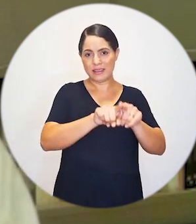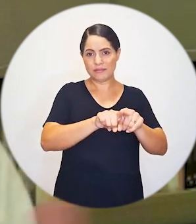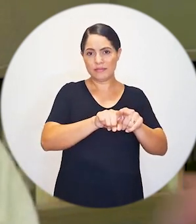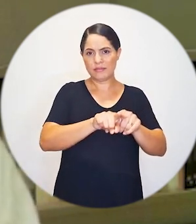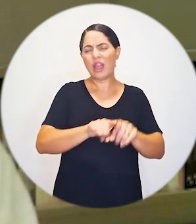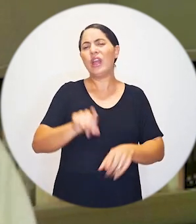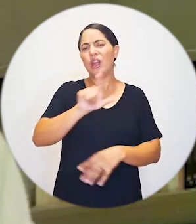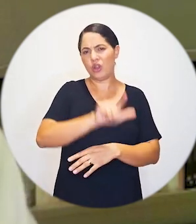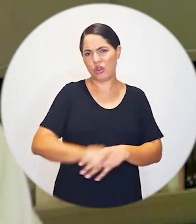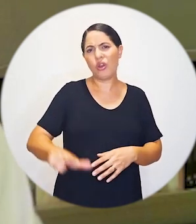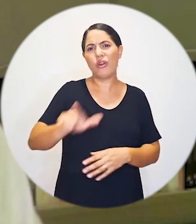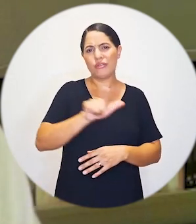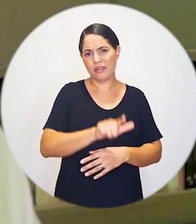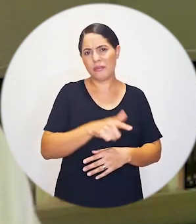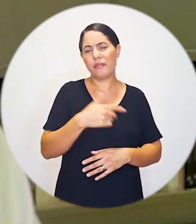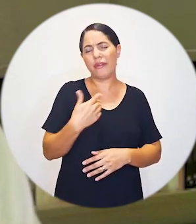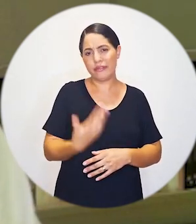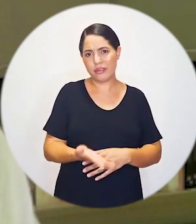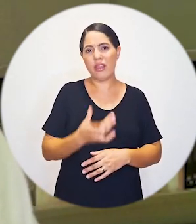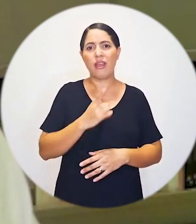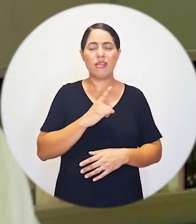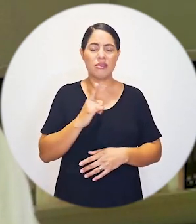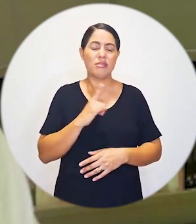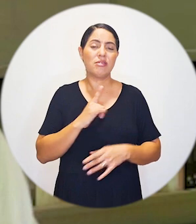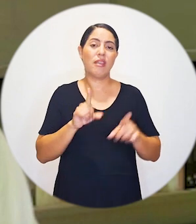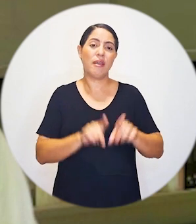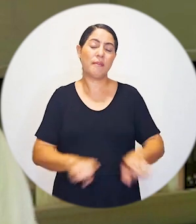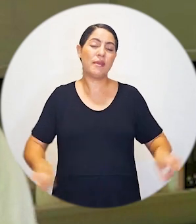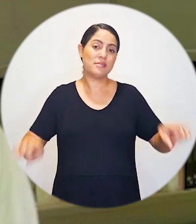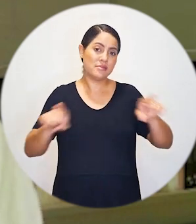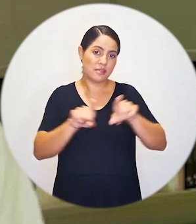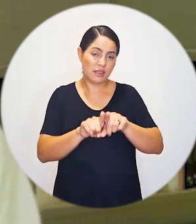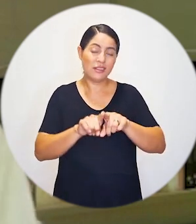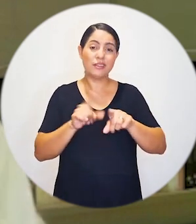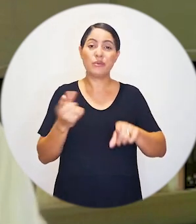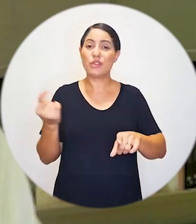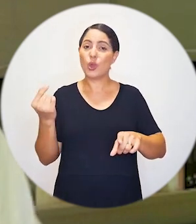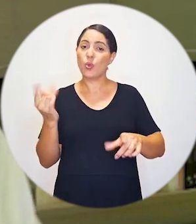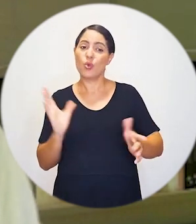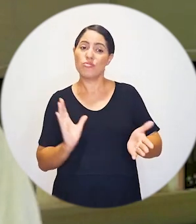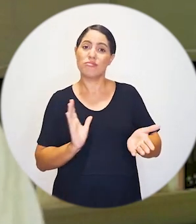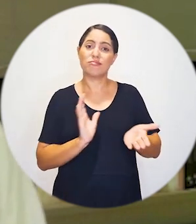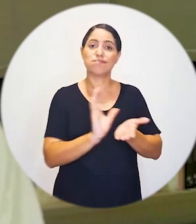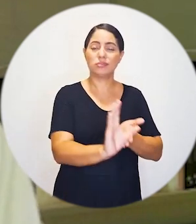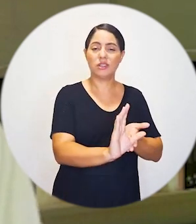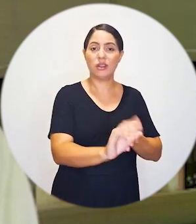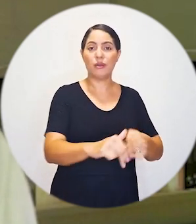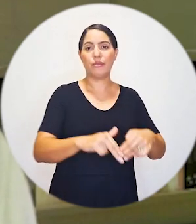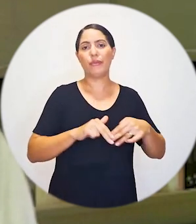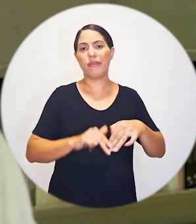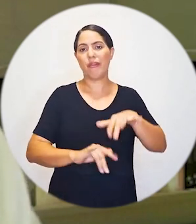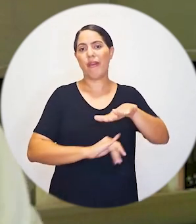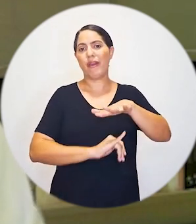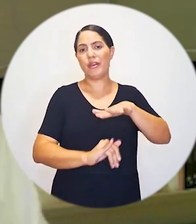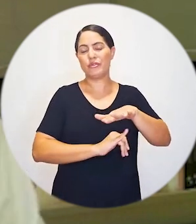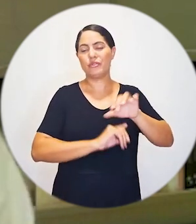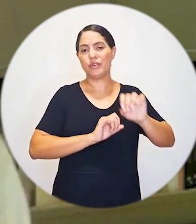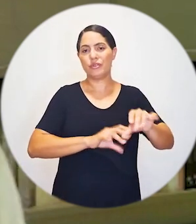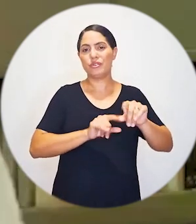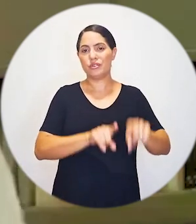dentro dessa parceria você tem um aumento dos custos, porque a instituição de ensino superior, que é parceira, ela tem de